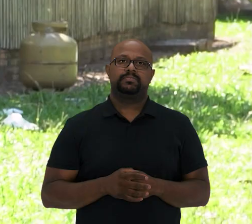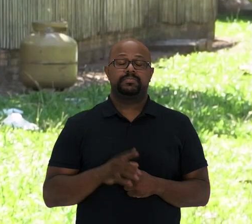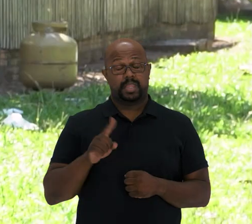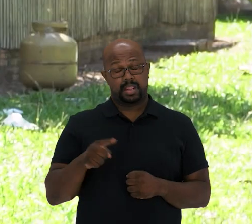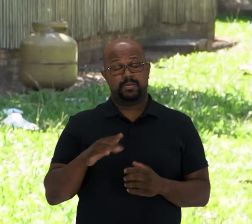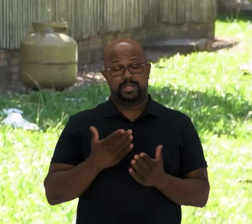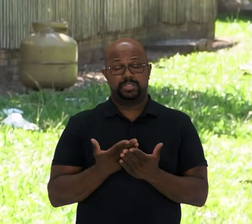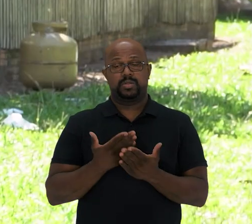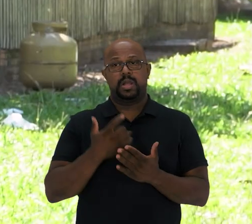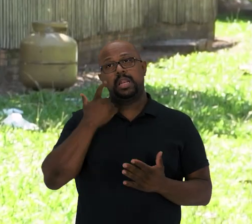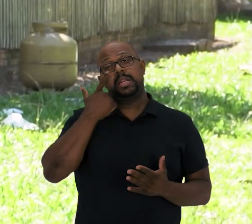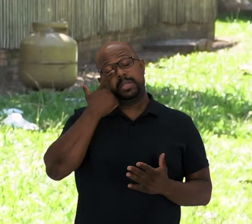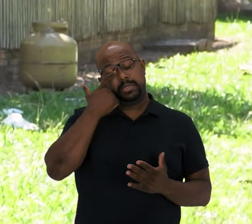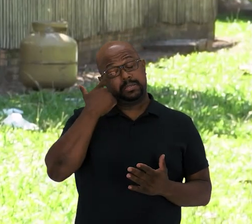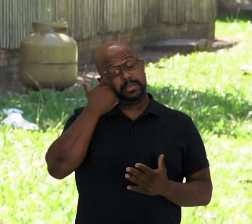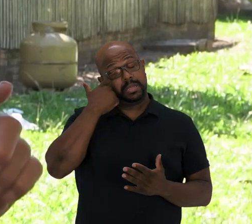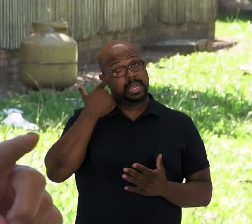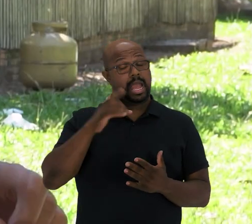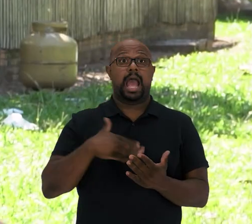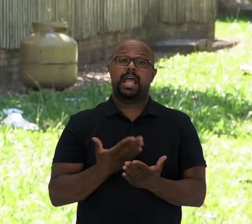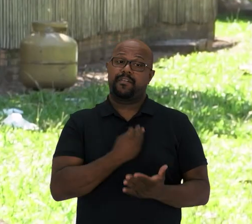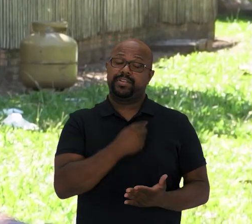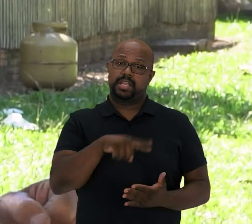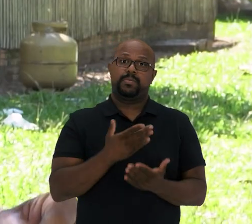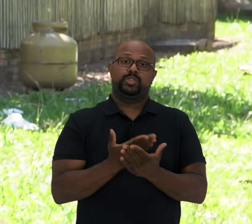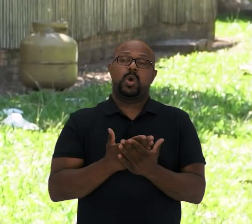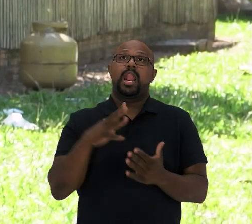O mundo é uma escola e eu vivo nela. Estou aprendendo até hoje.